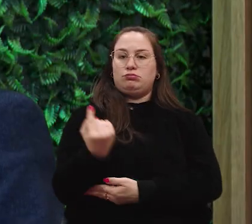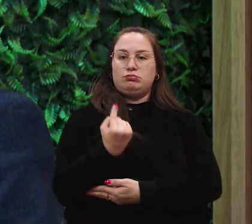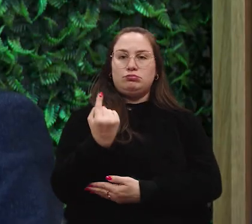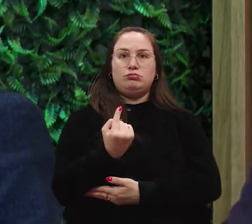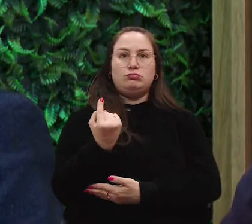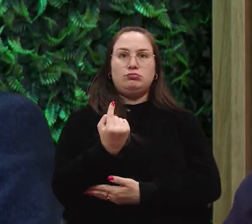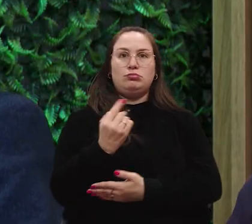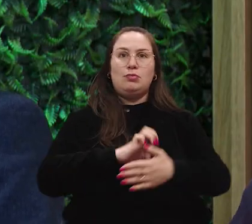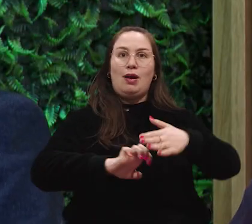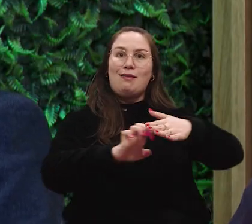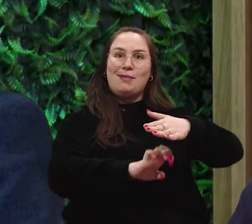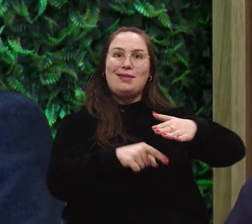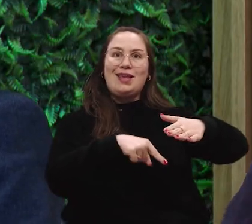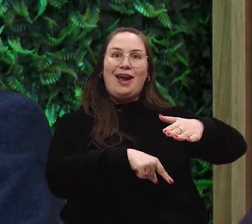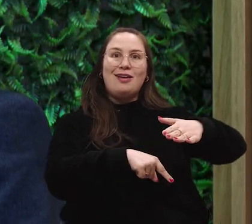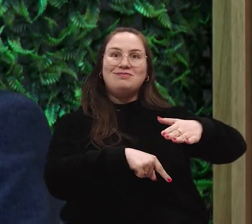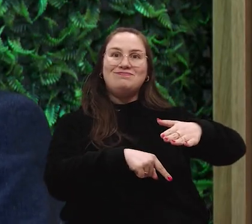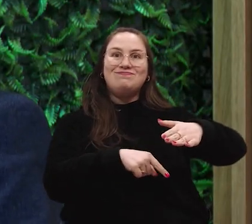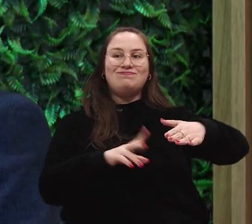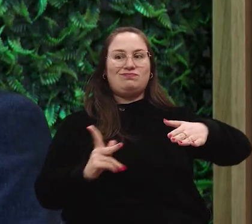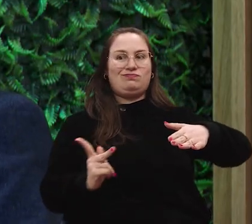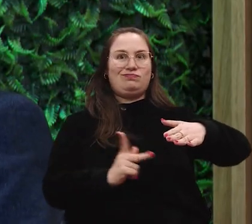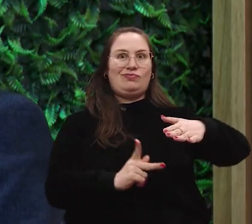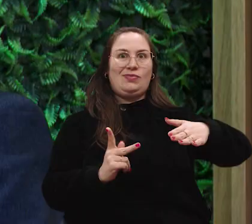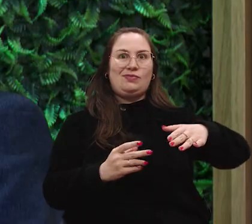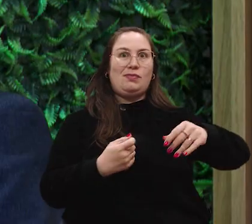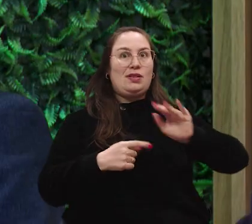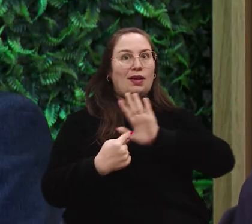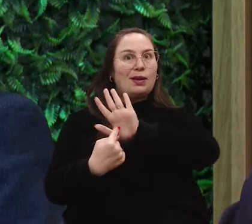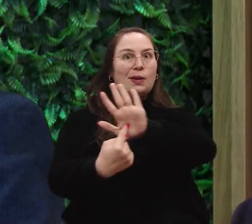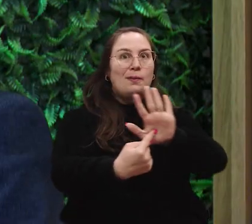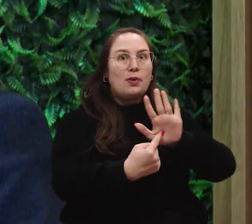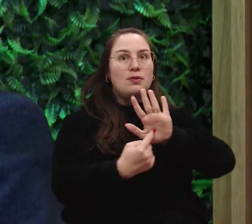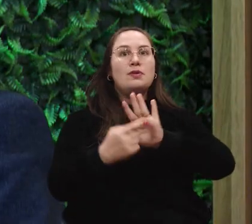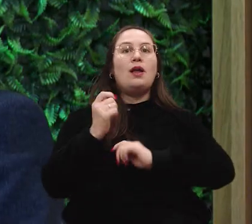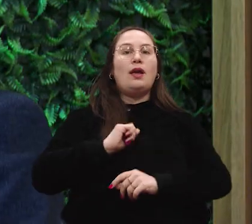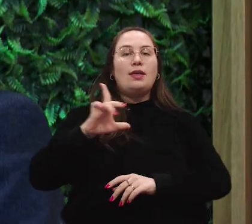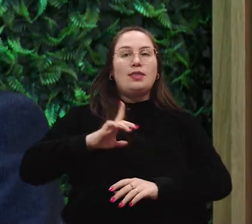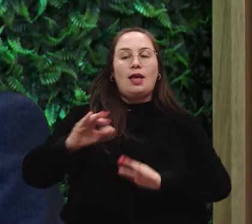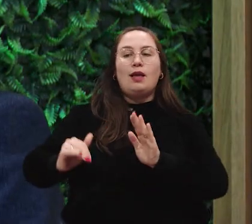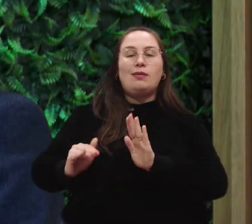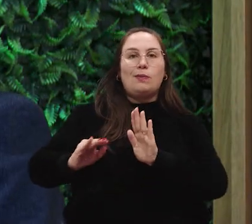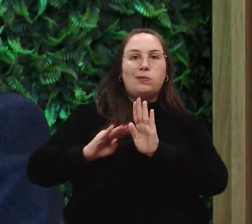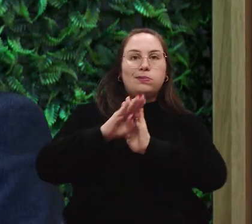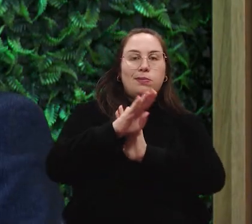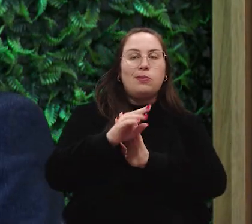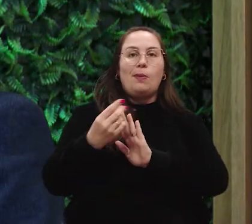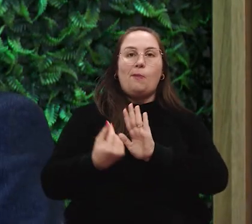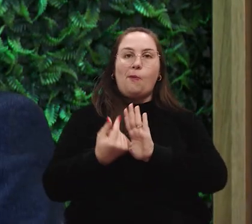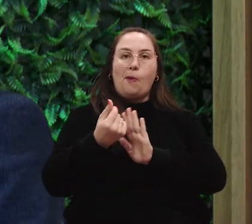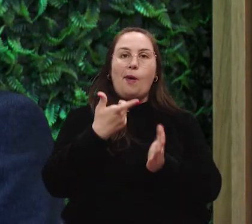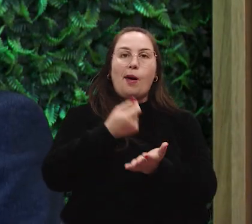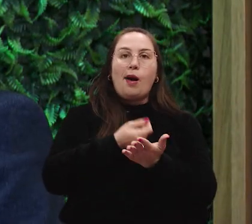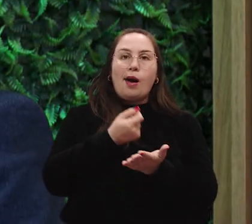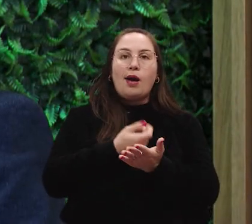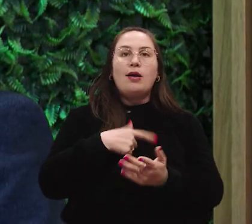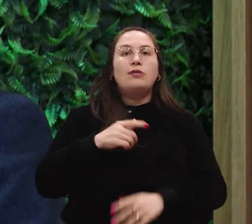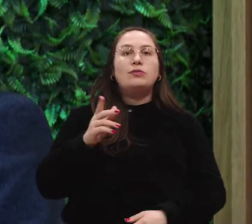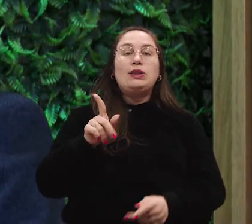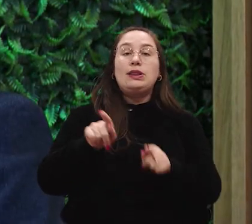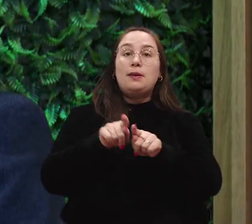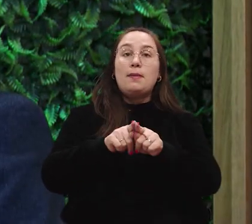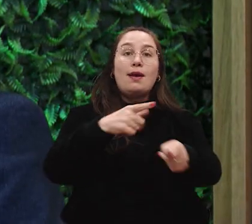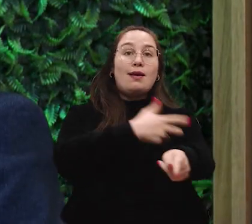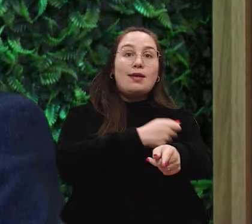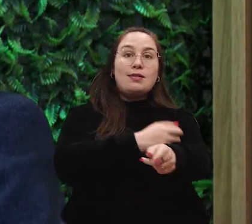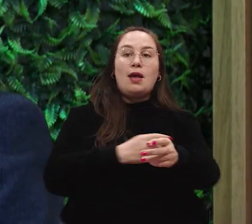individual e eles cobram como empresarial. Mas tu tem que entrar já demonstrando, né, que tá os aumentos e tal, mas hoje tem como fazer. E, inclusive os exames